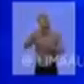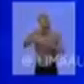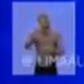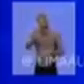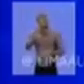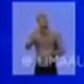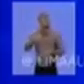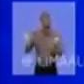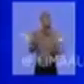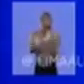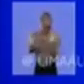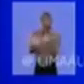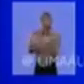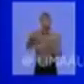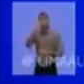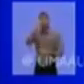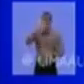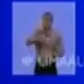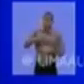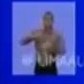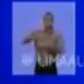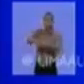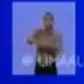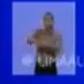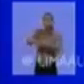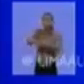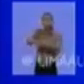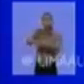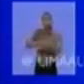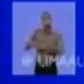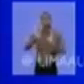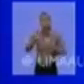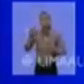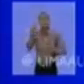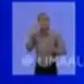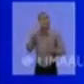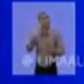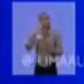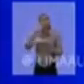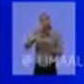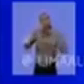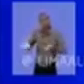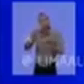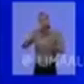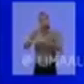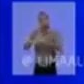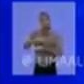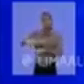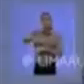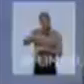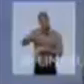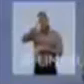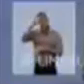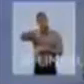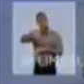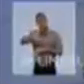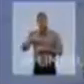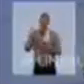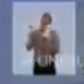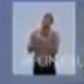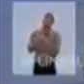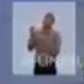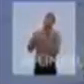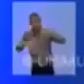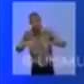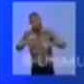interrompeu um governo que melhorou a vida de todos vocês e que investiu muito nessa cidade, principalmente aqui. Pedro Paulo, como é que você jogou tanto voto fora e